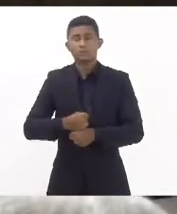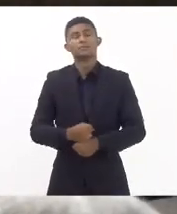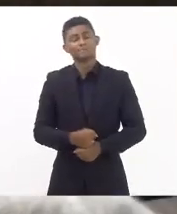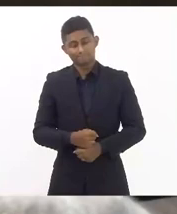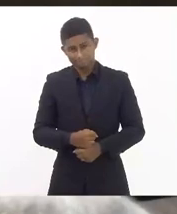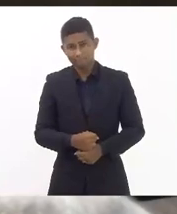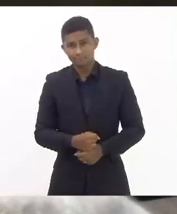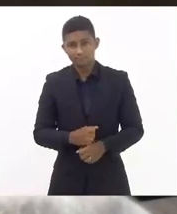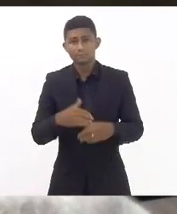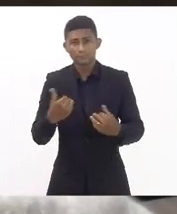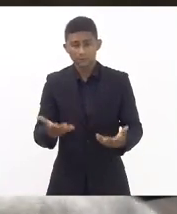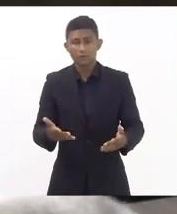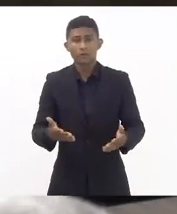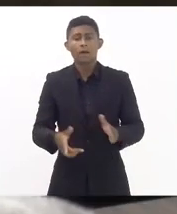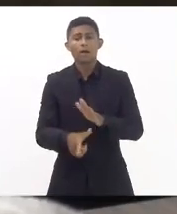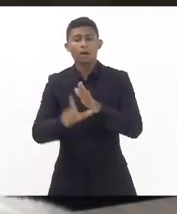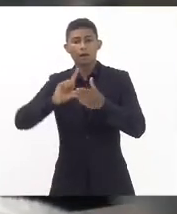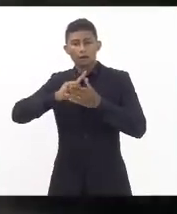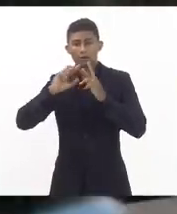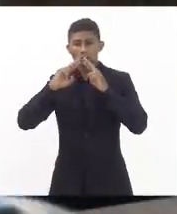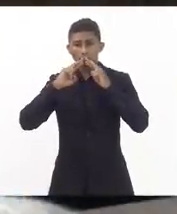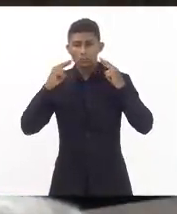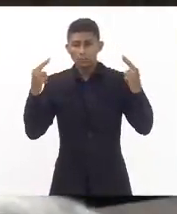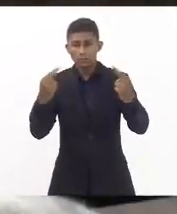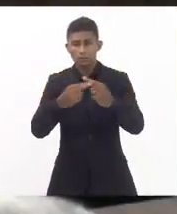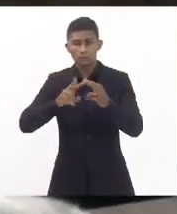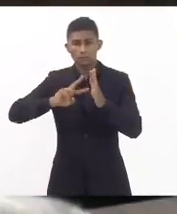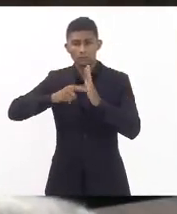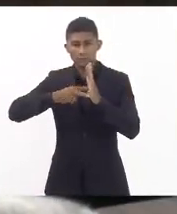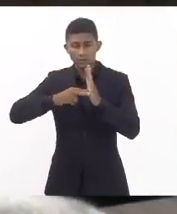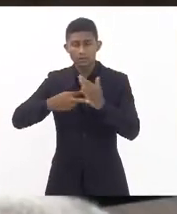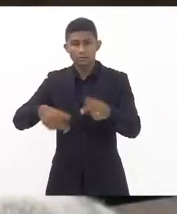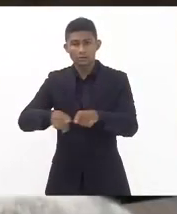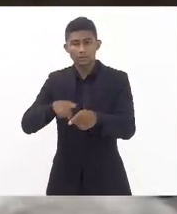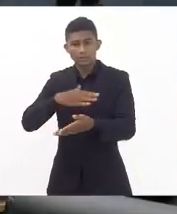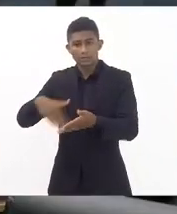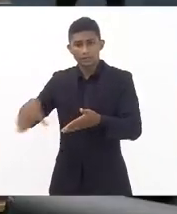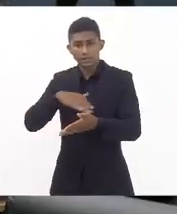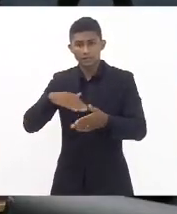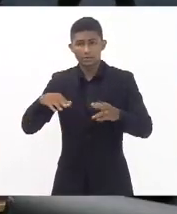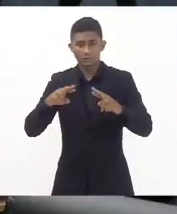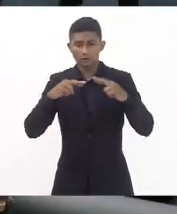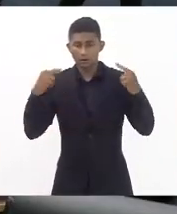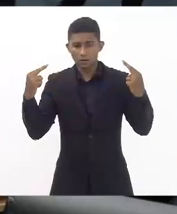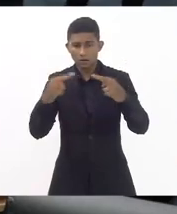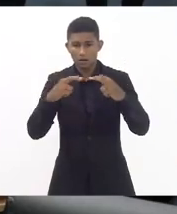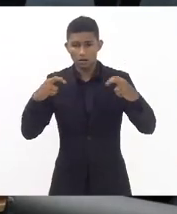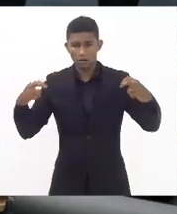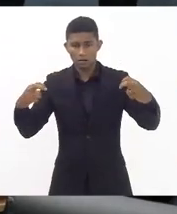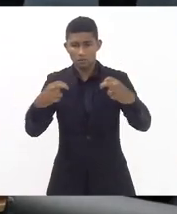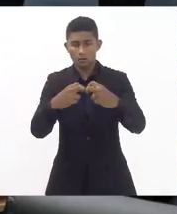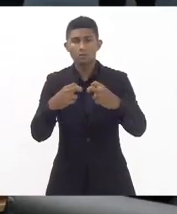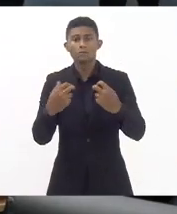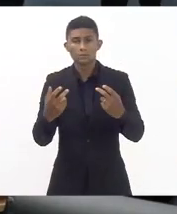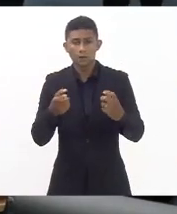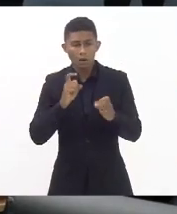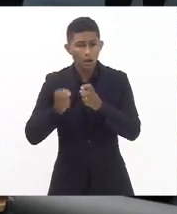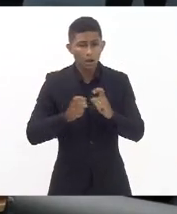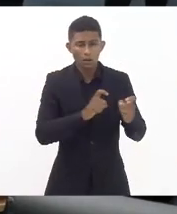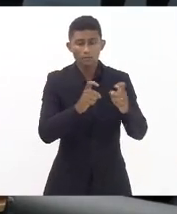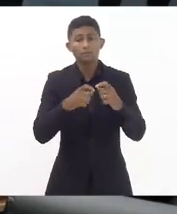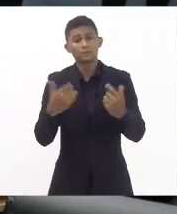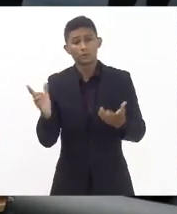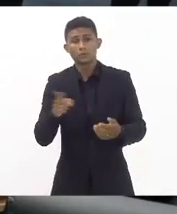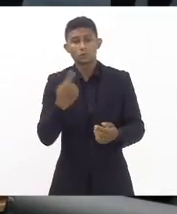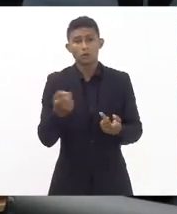de negociações com o sindicato e com a secretaria, é que o nosso encaminhamento é pela manutenção do veto. Quero dizer,